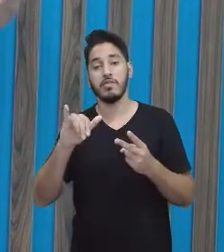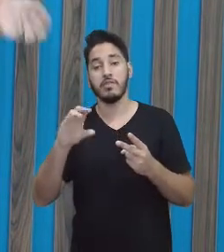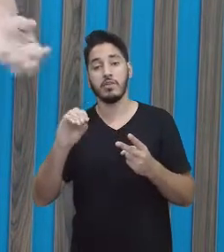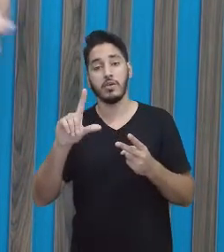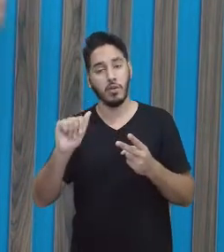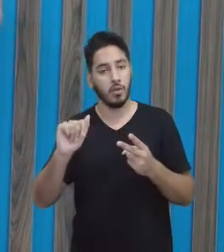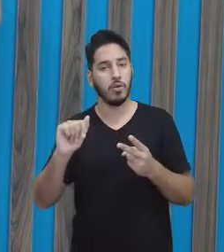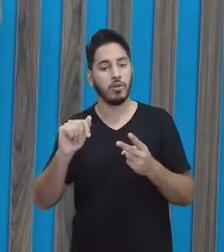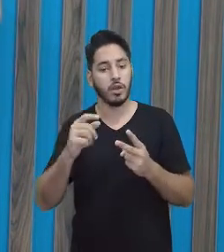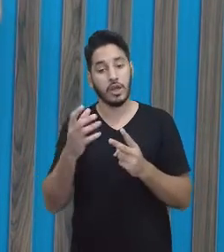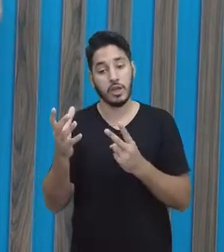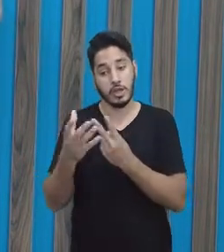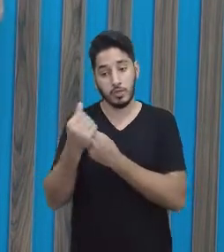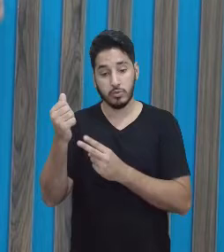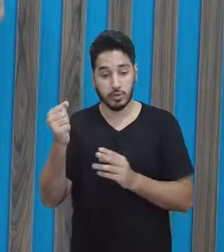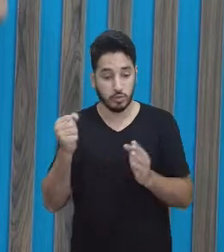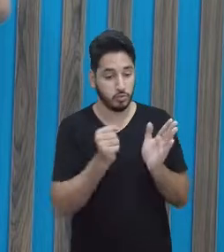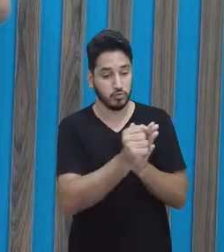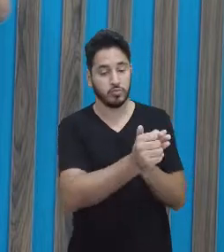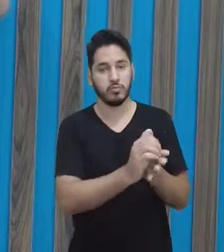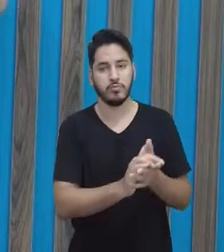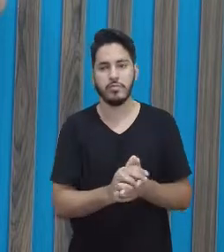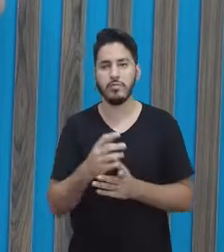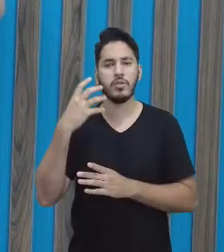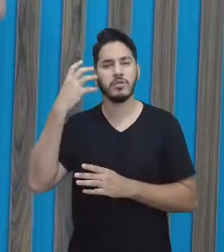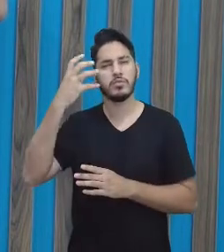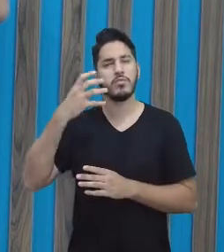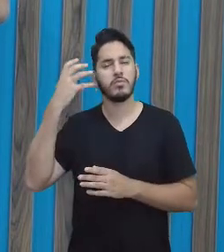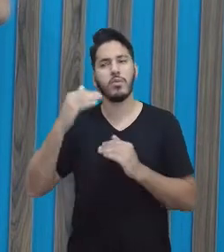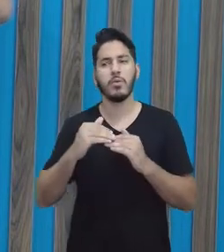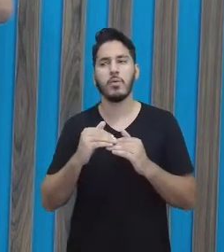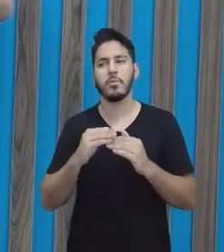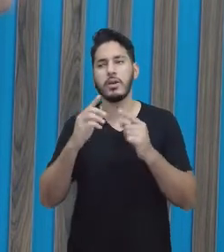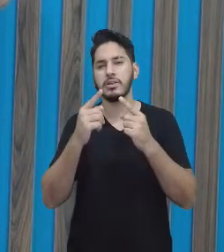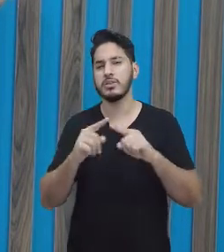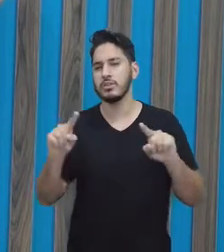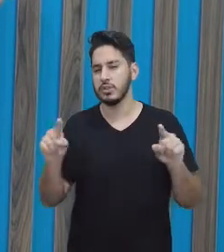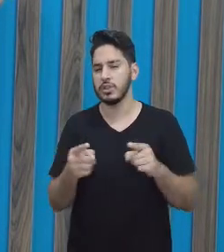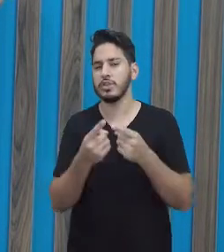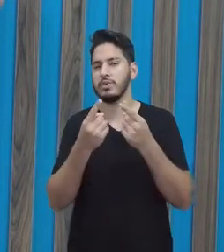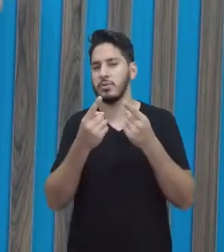introduzida junto com a orquestra. Vamos ouvir um pouco mais de música